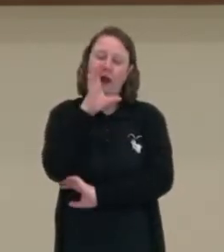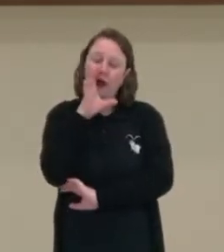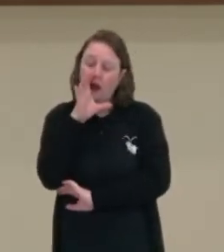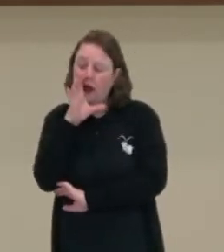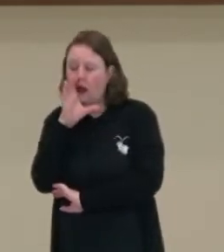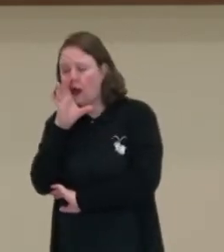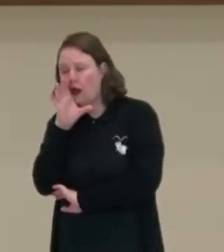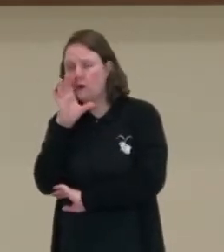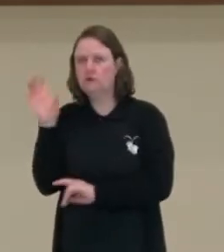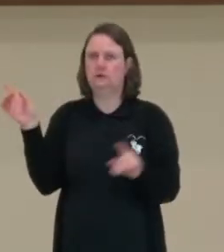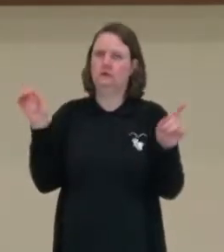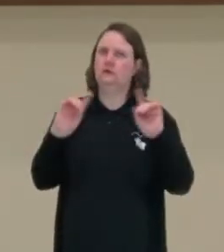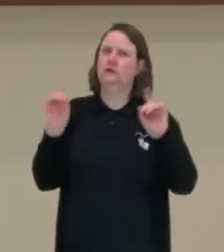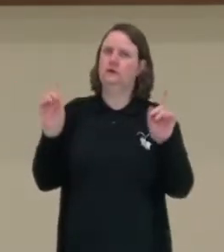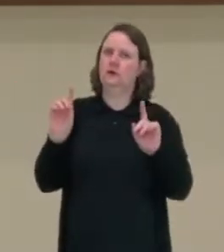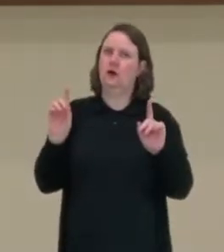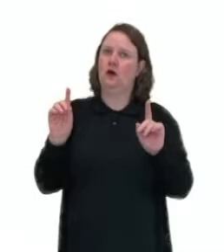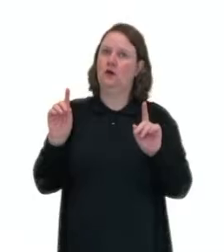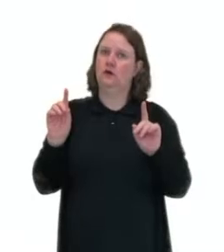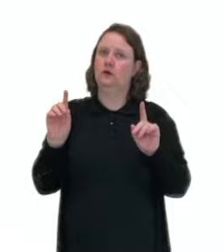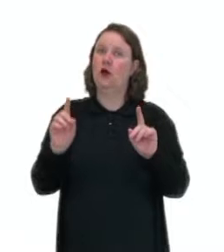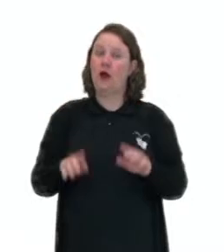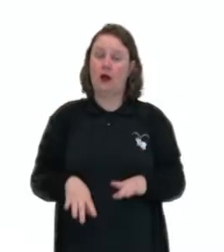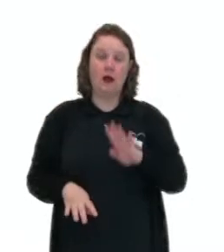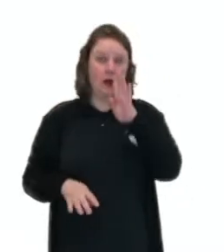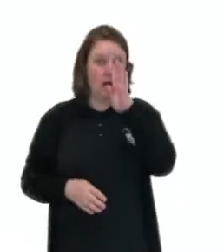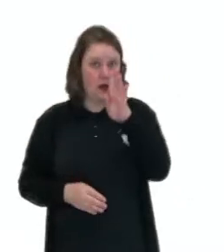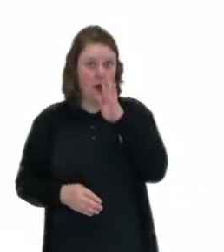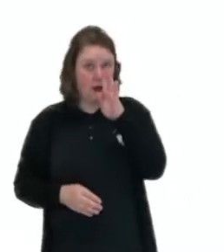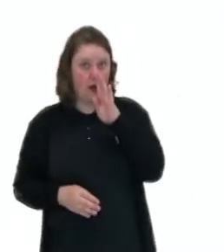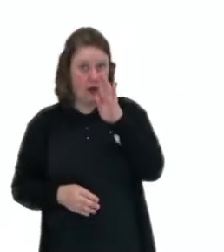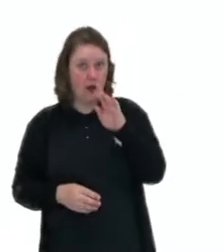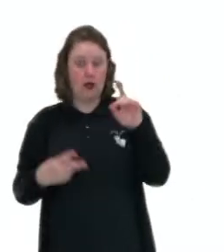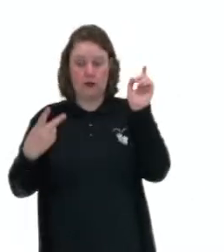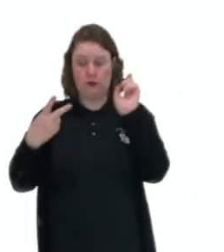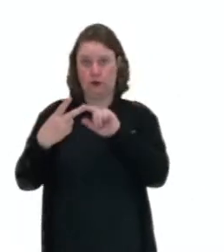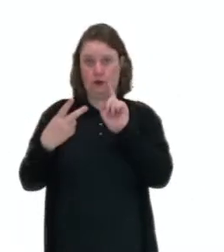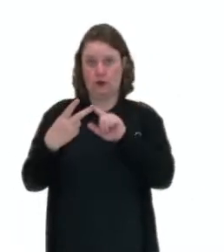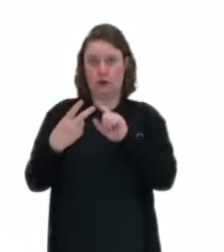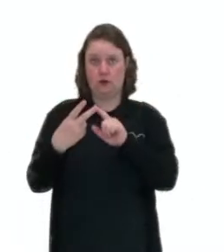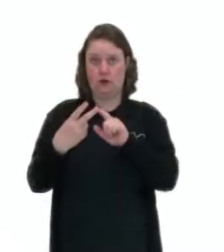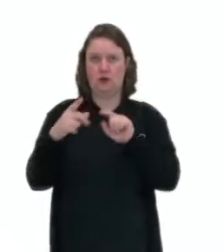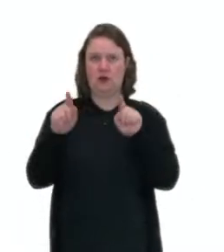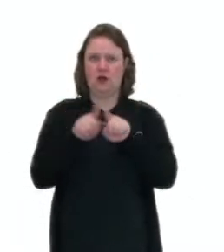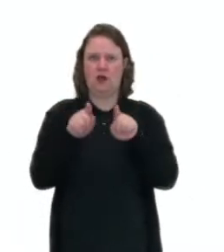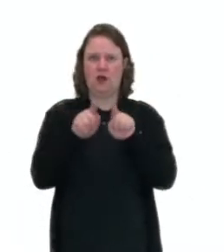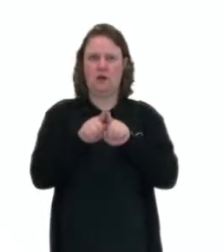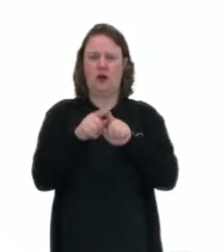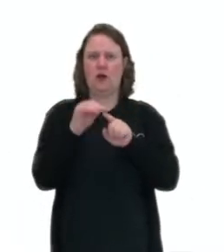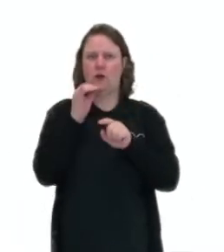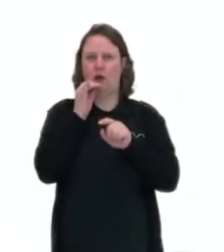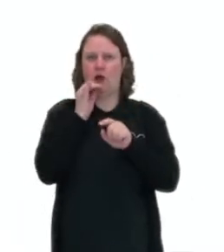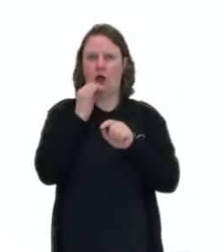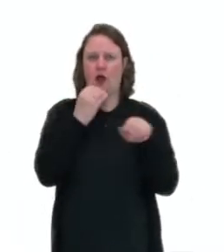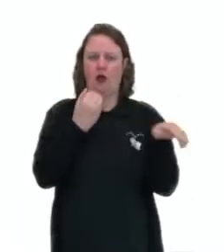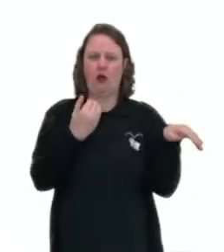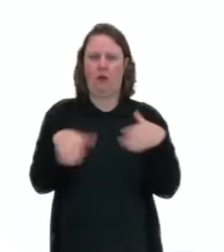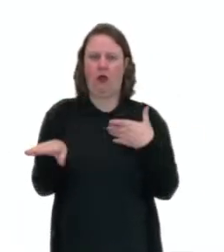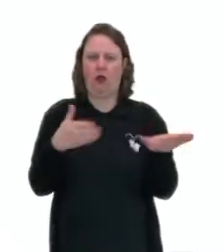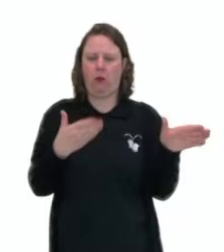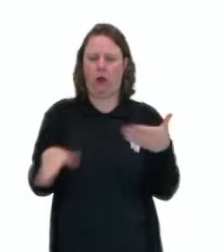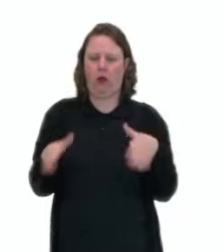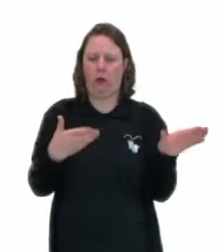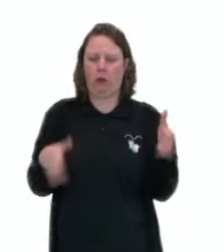que a natureza nos oferece. A crítica também, ela estabelece também uma crítica à industrialização e